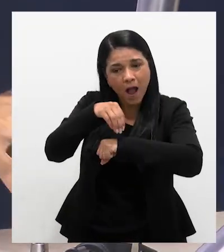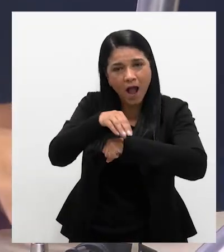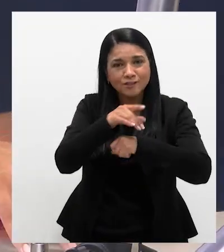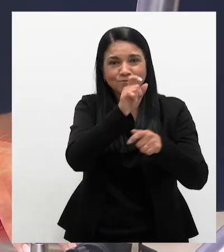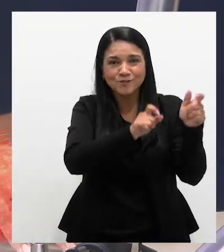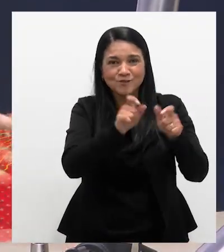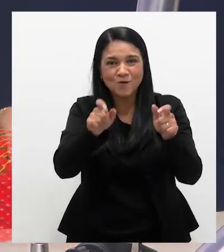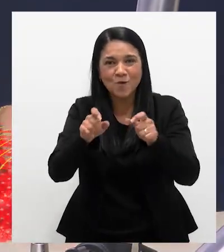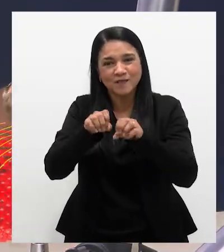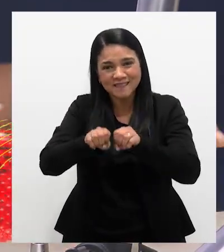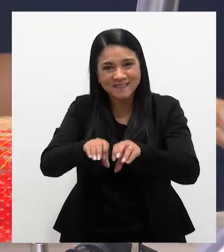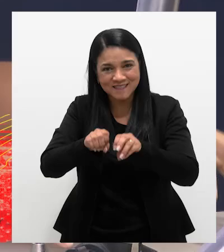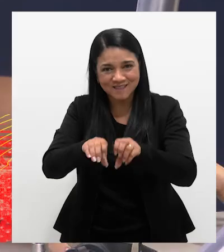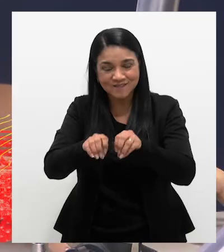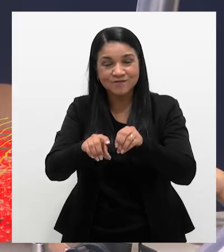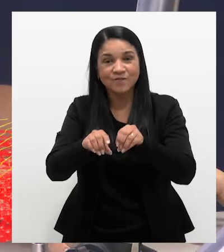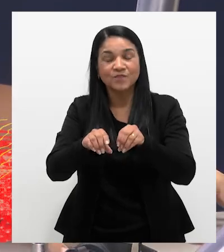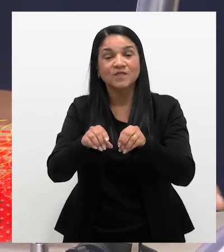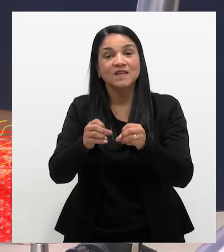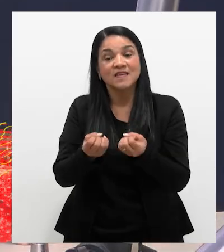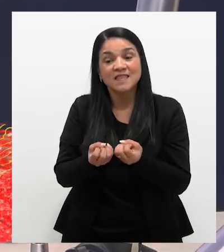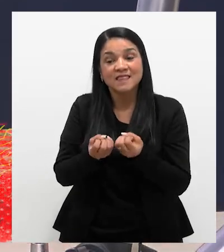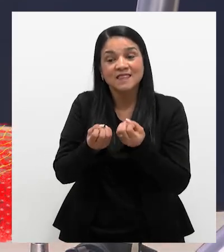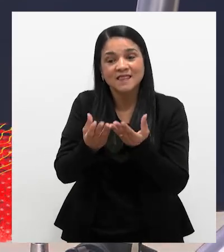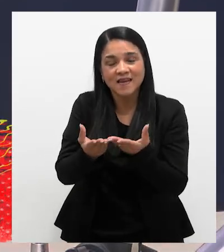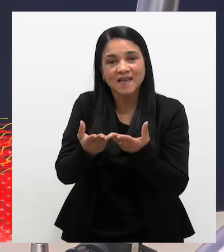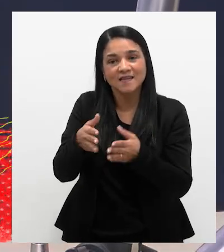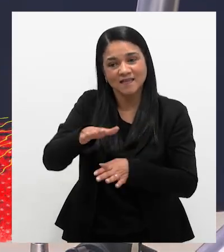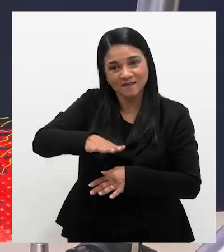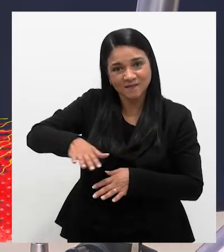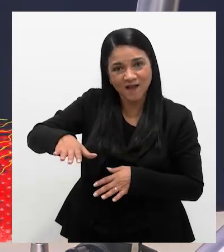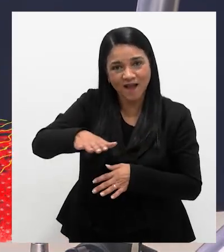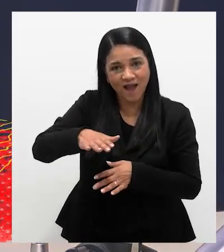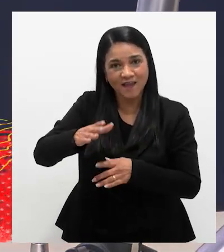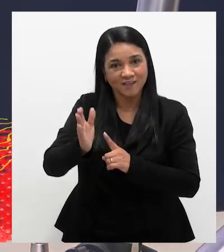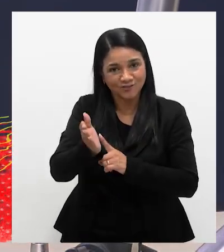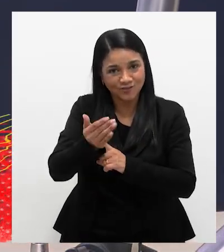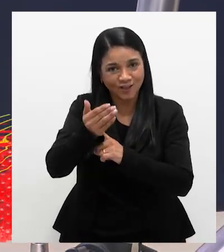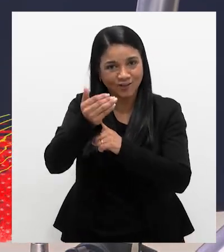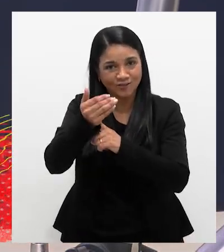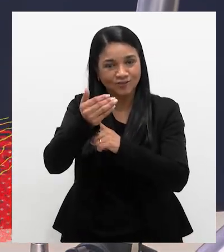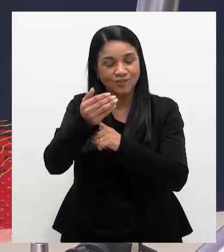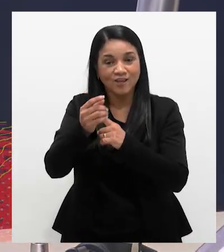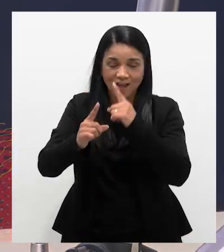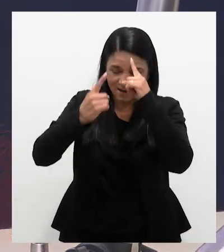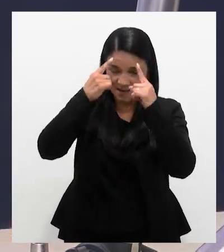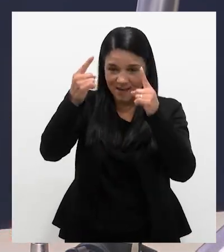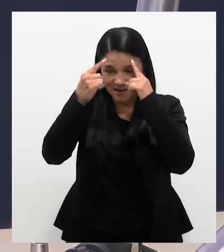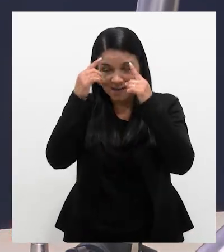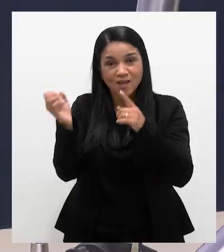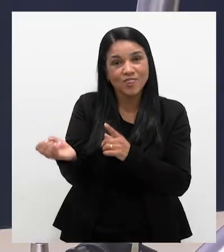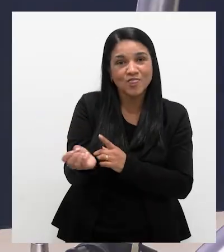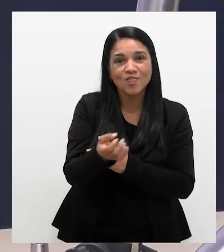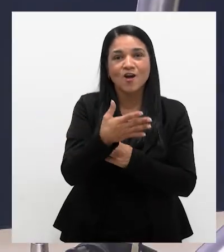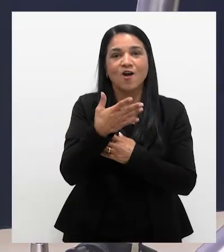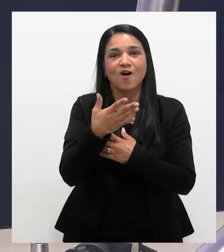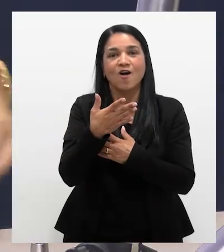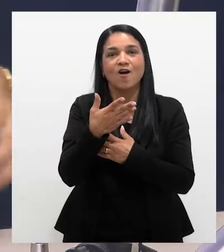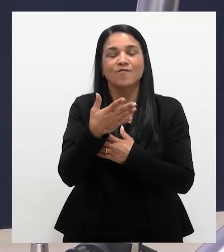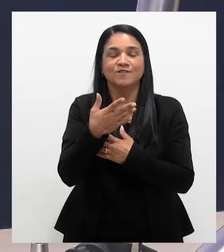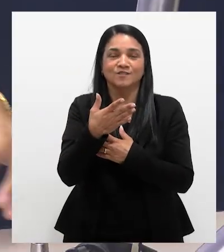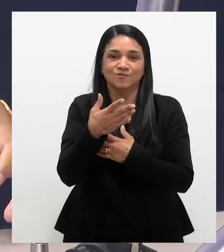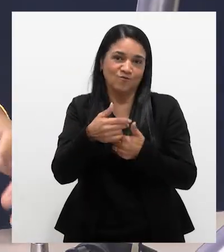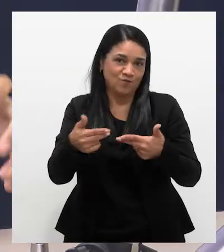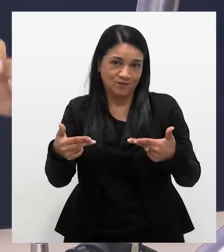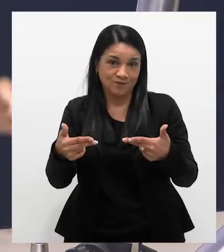mercado de telecomunicações, que apenas entrega, para o mercado de tecnologia que cria e que inova. Não que não tenha inovação no mercado